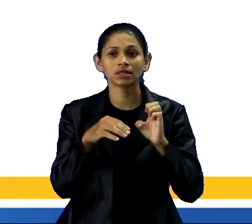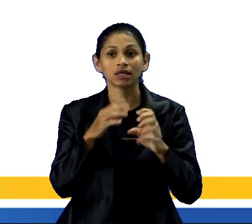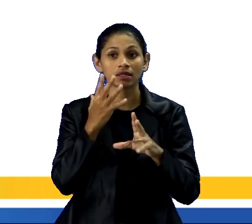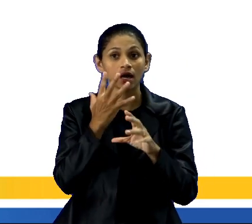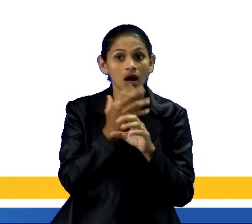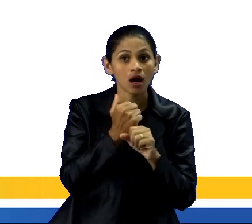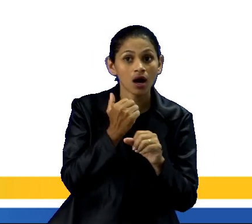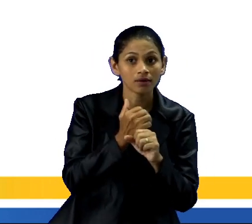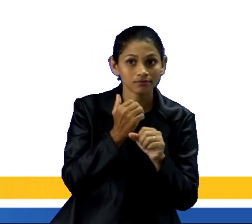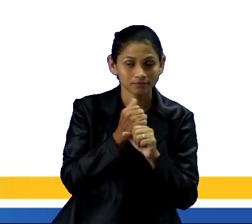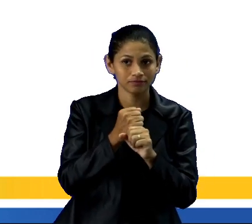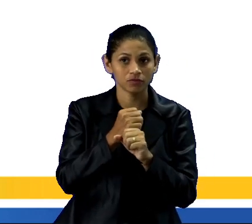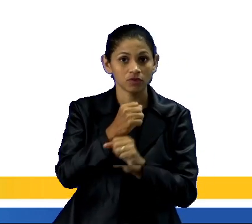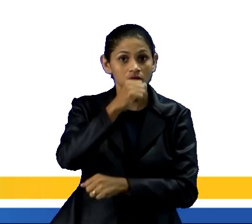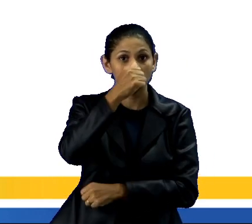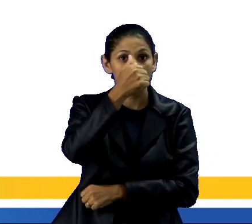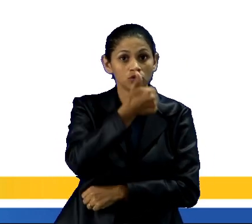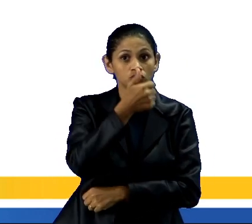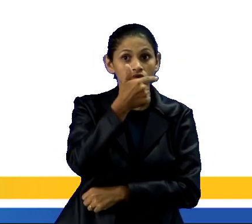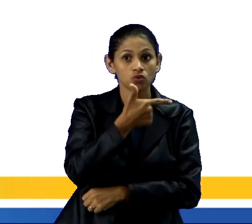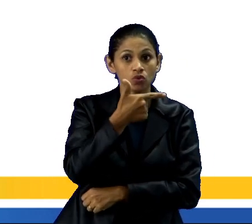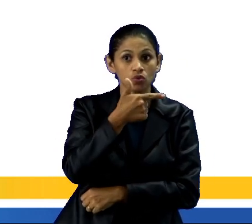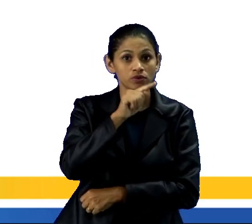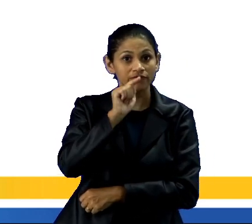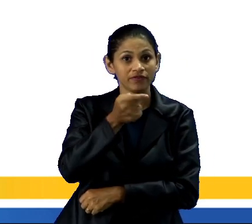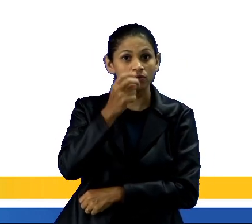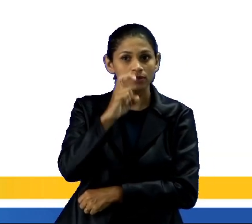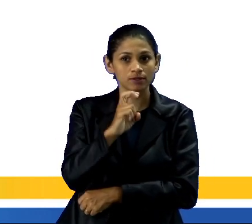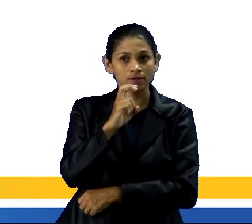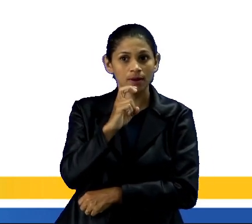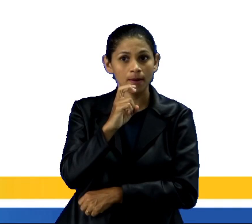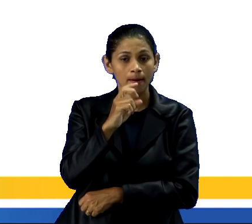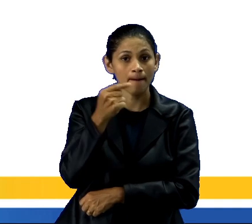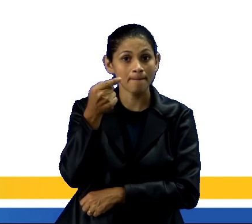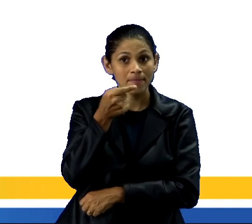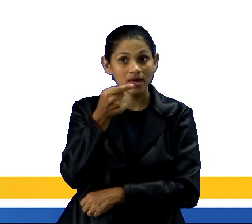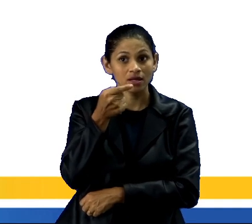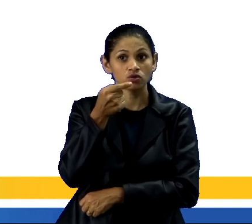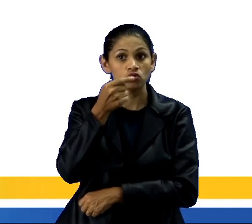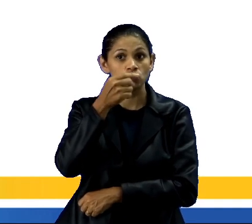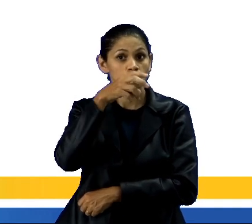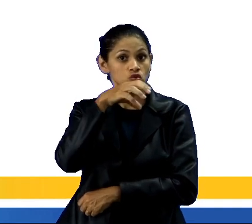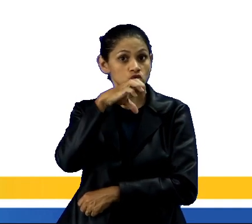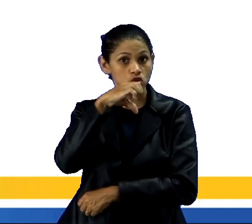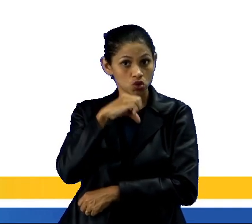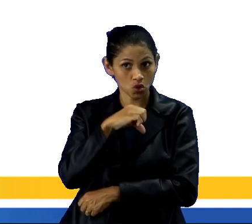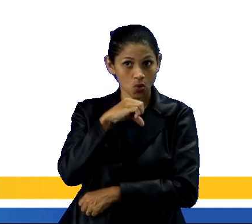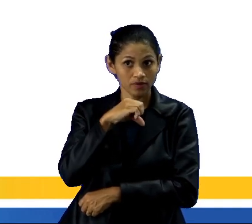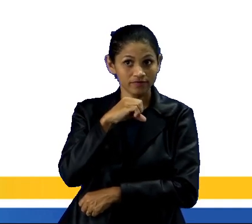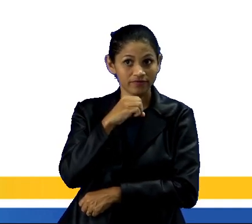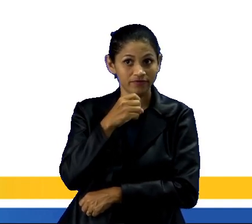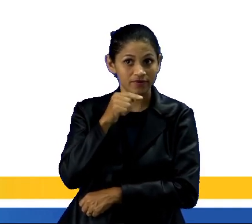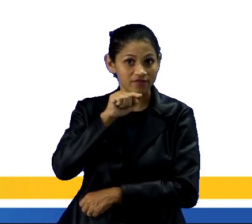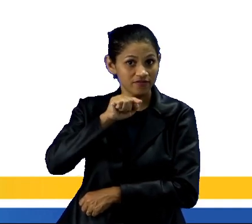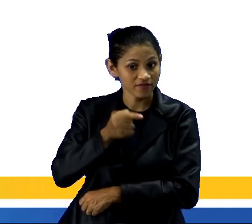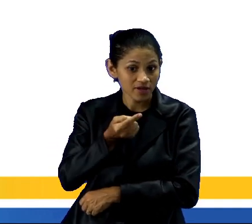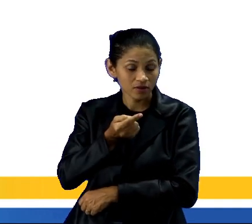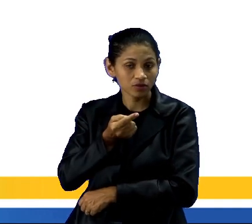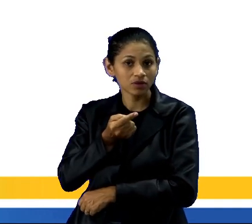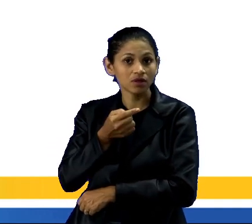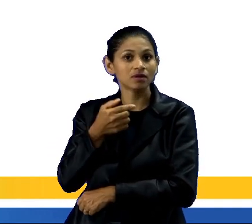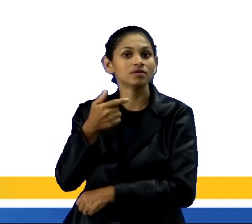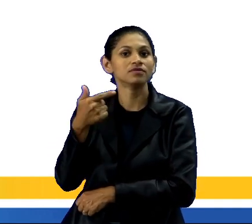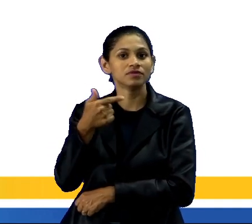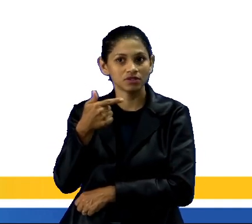continha armada. 12,5 menos 9,22. Lembra que eu disse